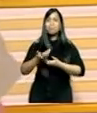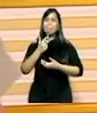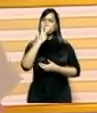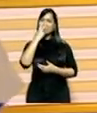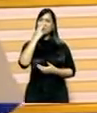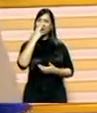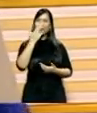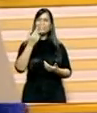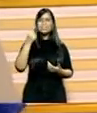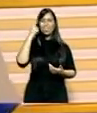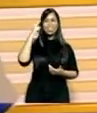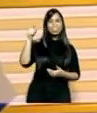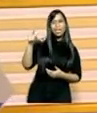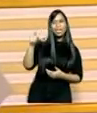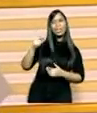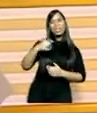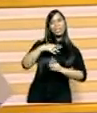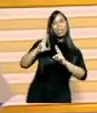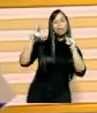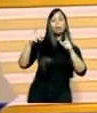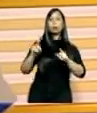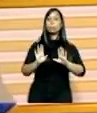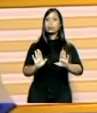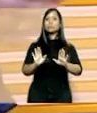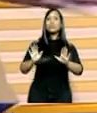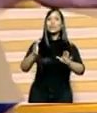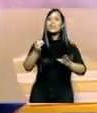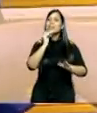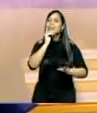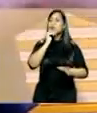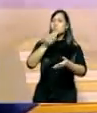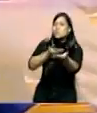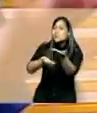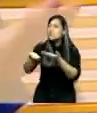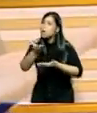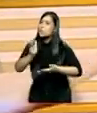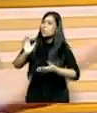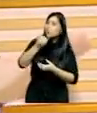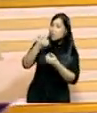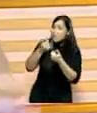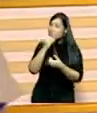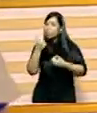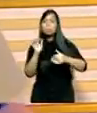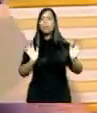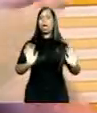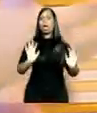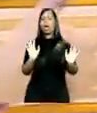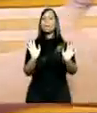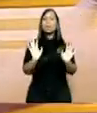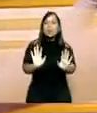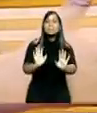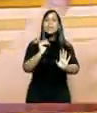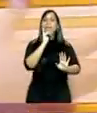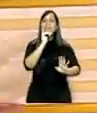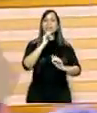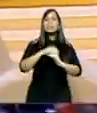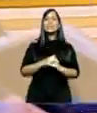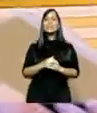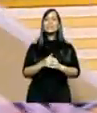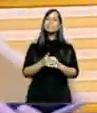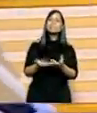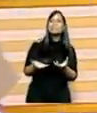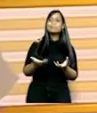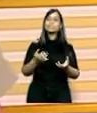deturpada na ideia dele, porque na verdade ele não quis dizer que foi esse cordial no sentido de como vai, não, mas o cordial de ser